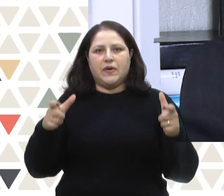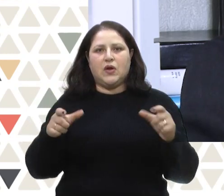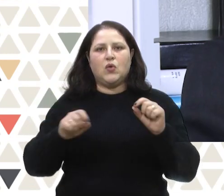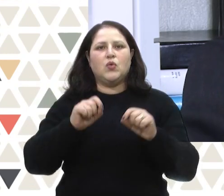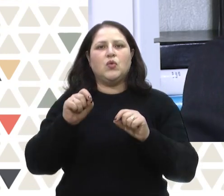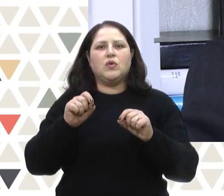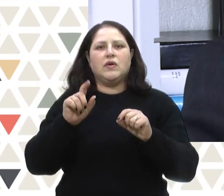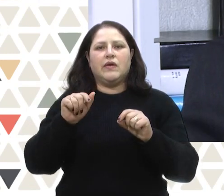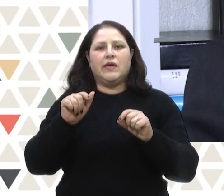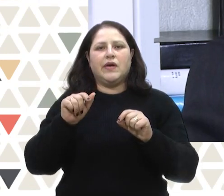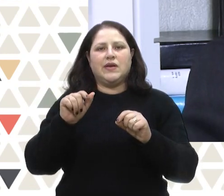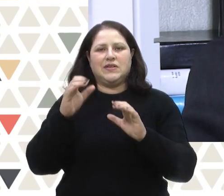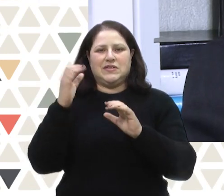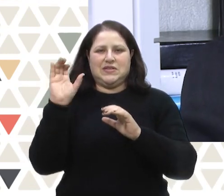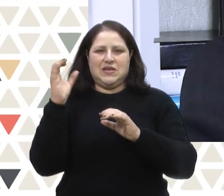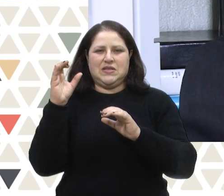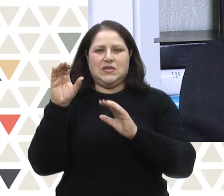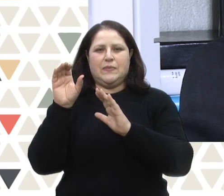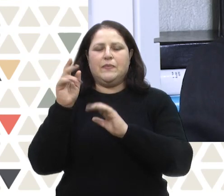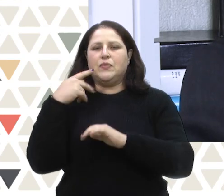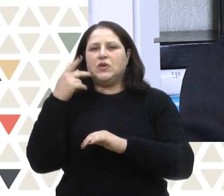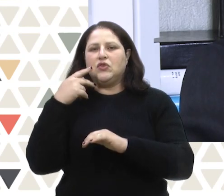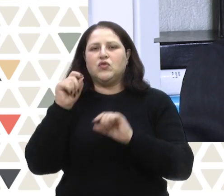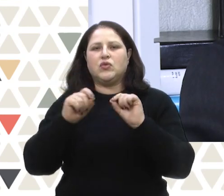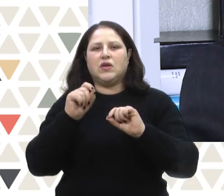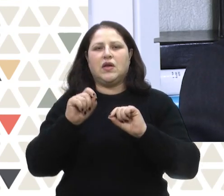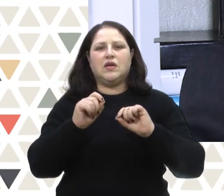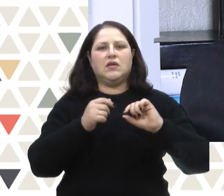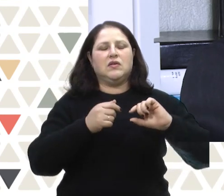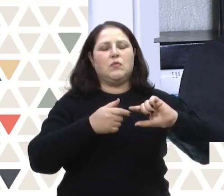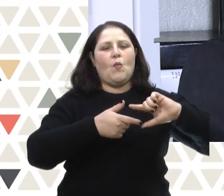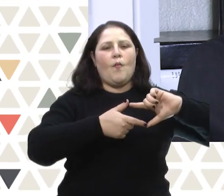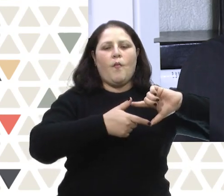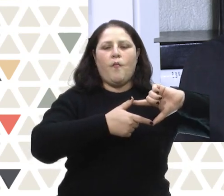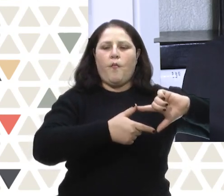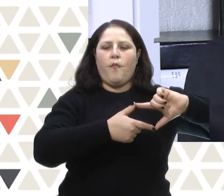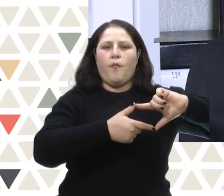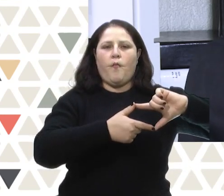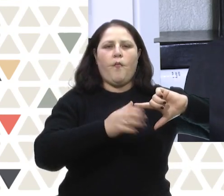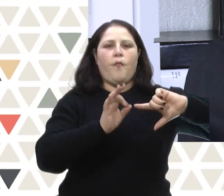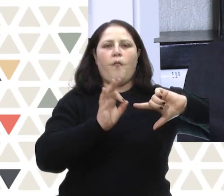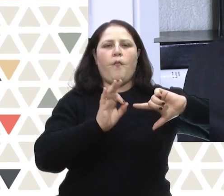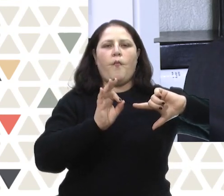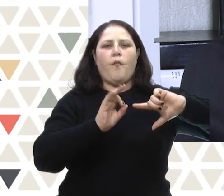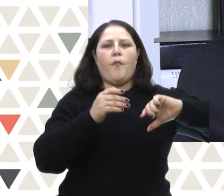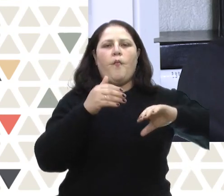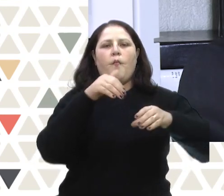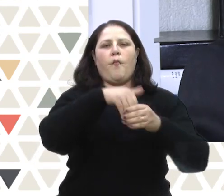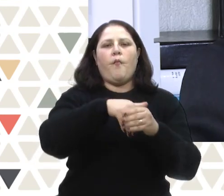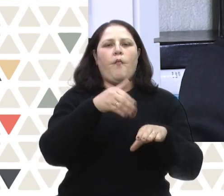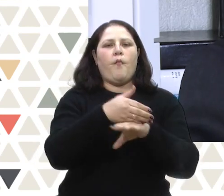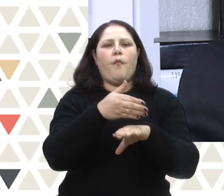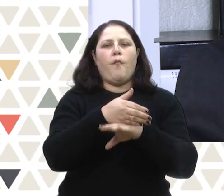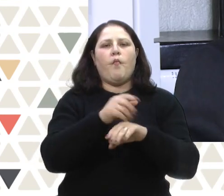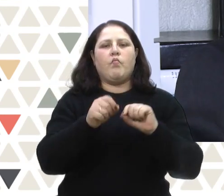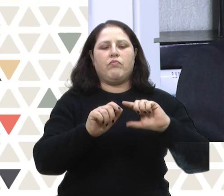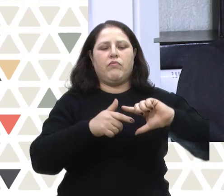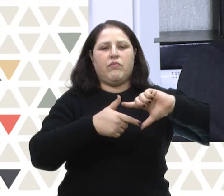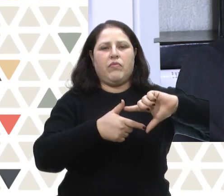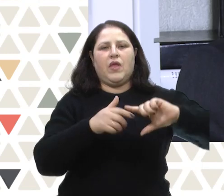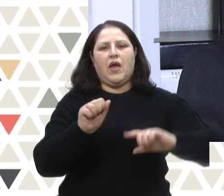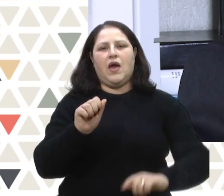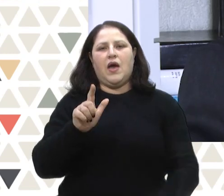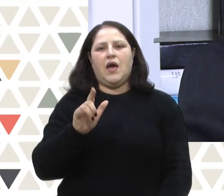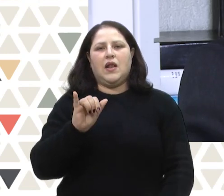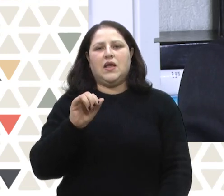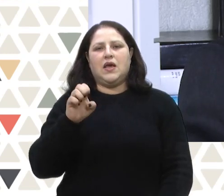nós chamamos na ciência política de alienação eleitoral, ou seja, o não comparecimento, a abstenção e também um